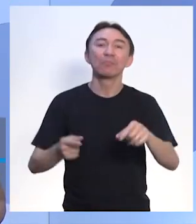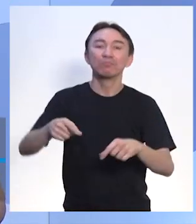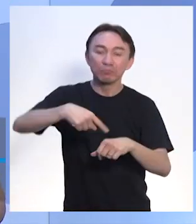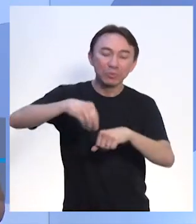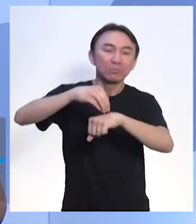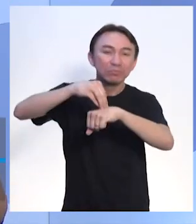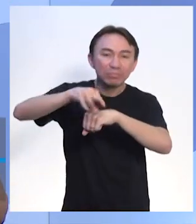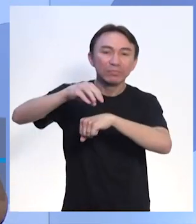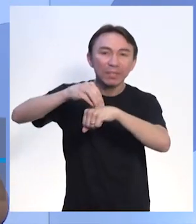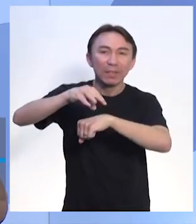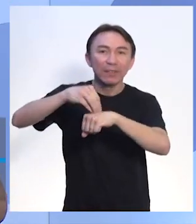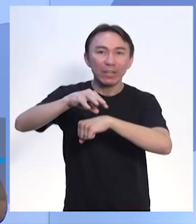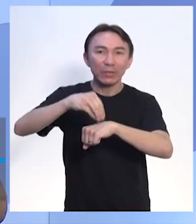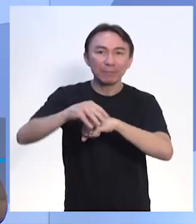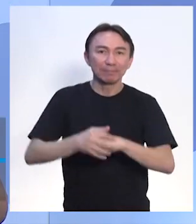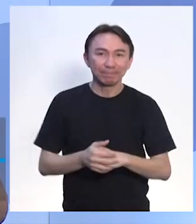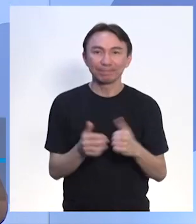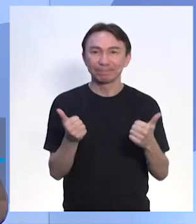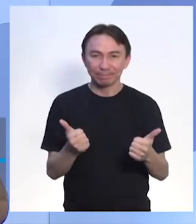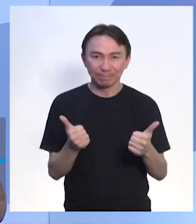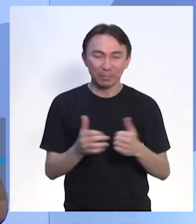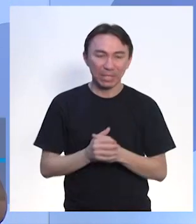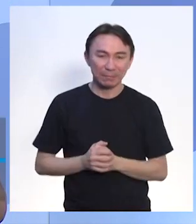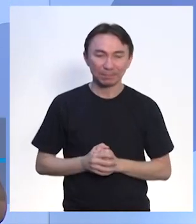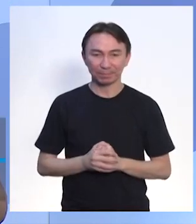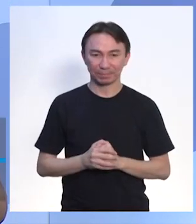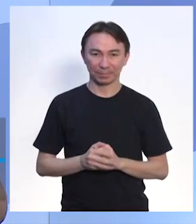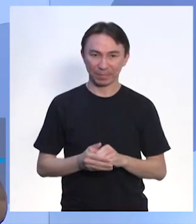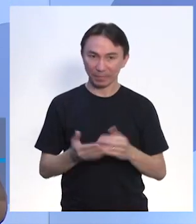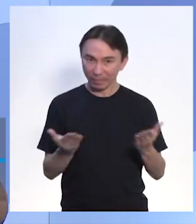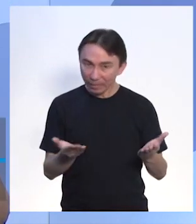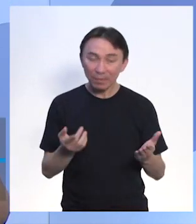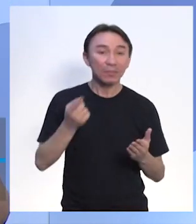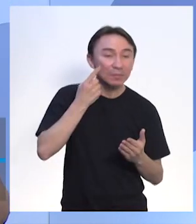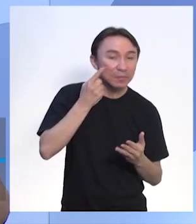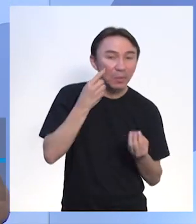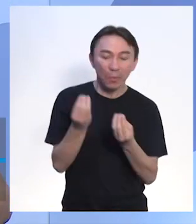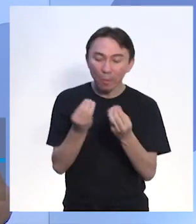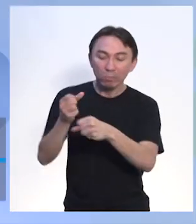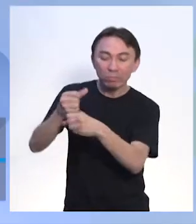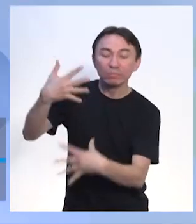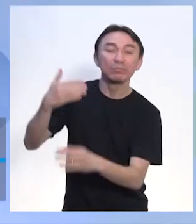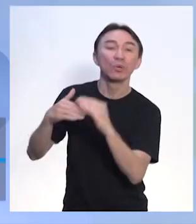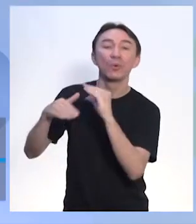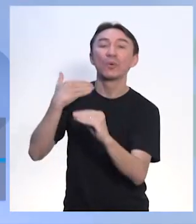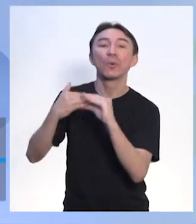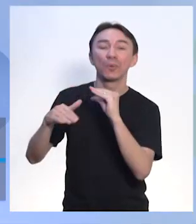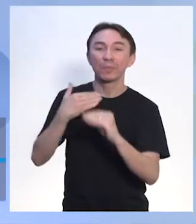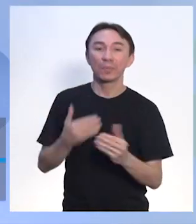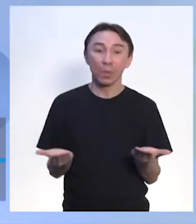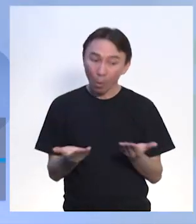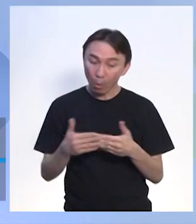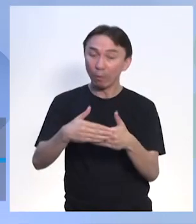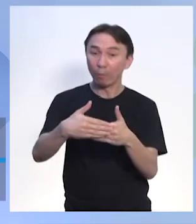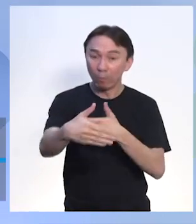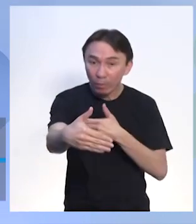orientações, né, Jonas? Vamos acompanhando, né? E vamos ver como é que ficam as interações. Isso mesmo. Então, a partir de hoje,